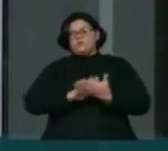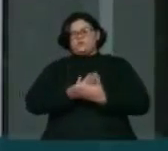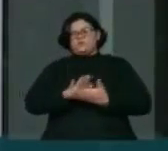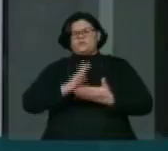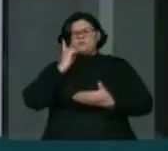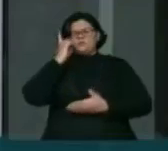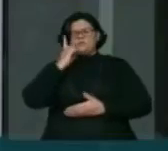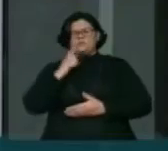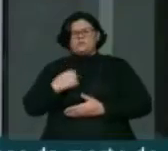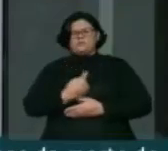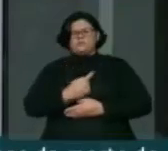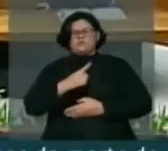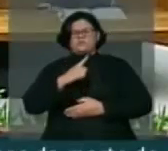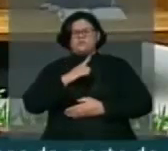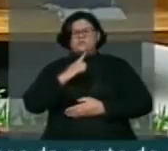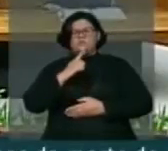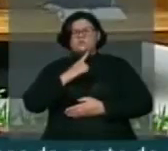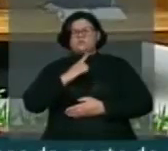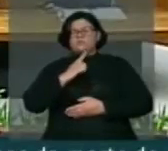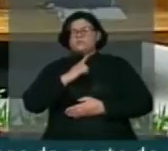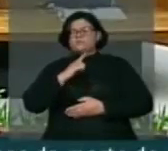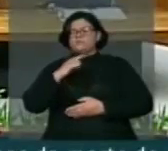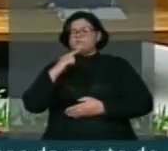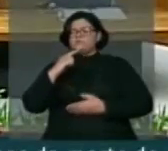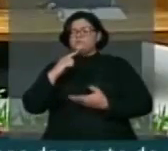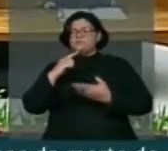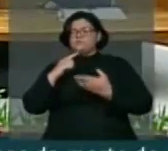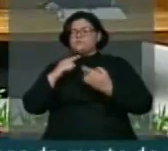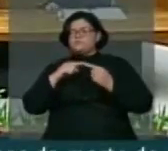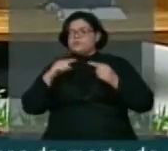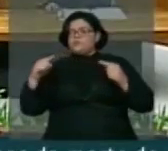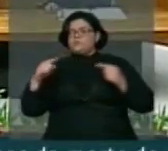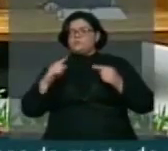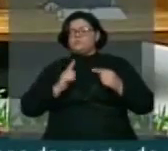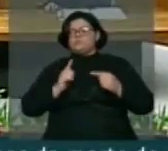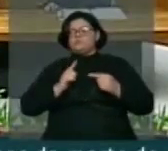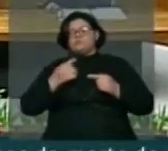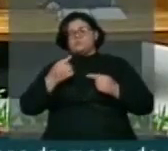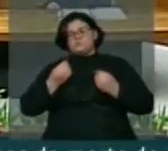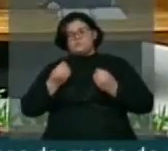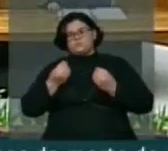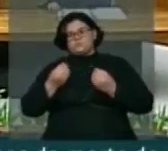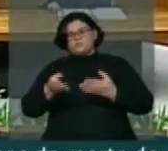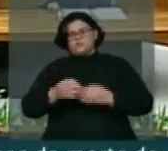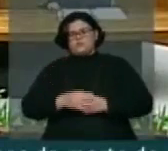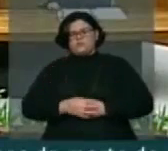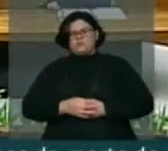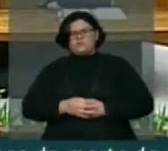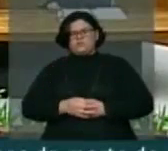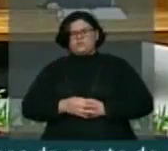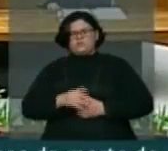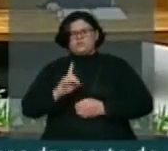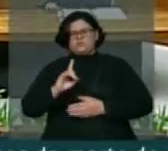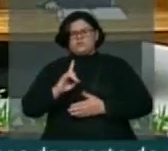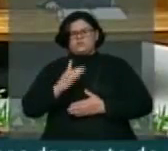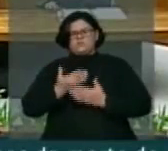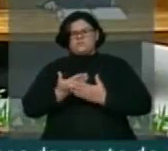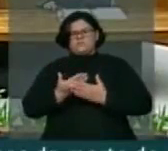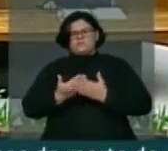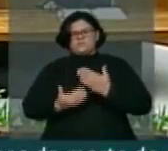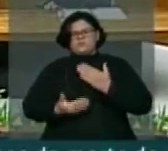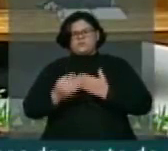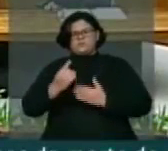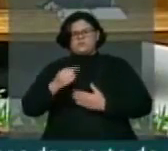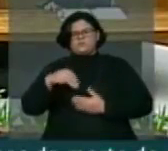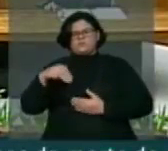Deputado, nós temos sido extremamente parcimoniosos na concessão de tempo. Peço a Vossa Excelência que, em vez de ter perdido 1 minuto, já faça uso que nós